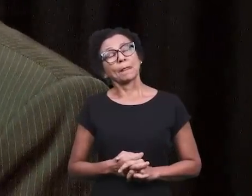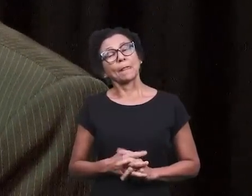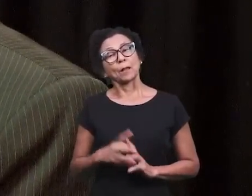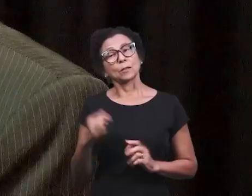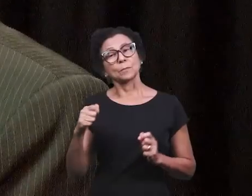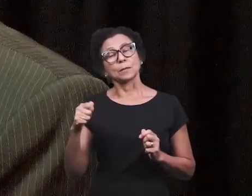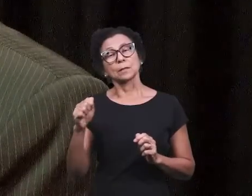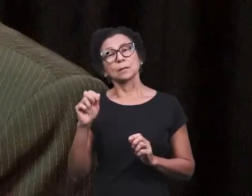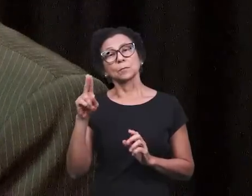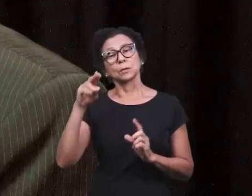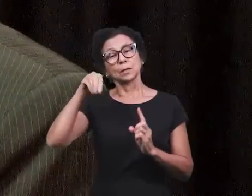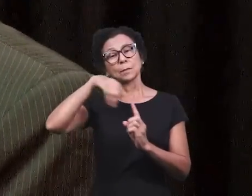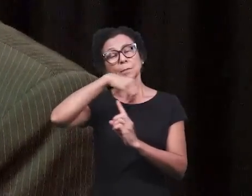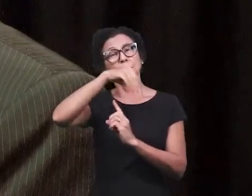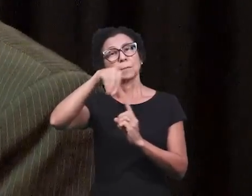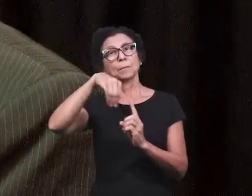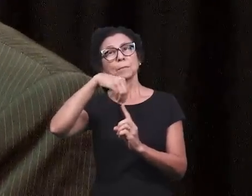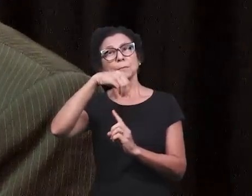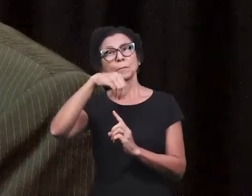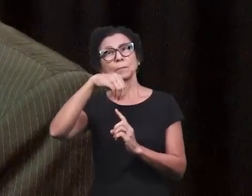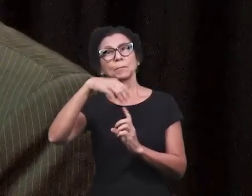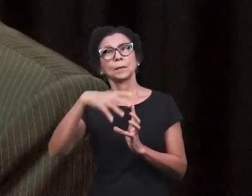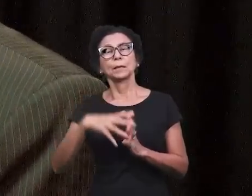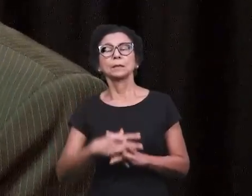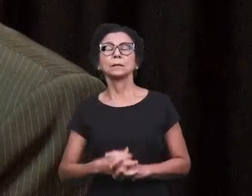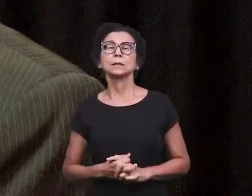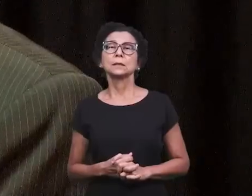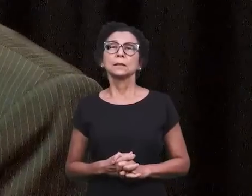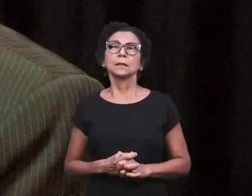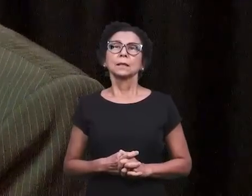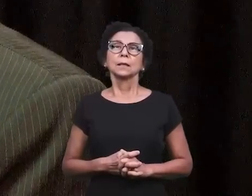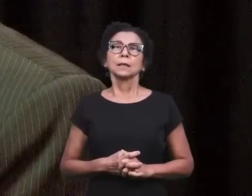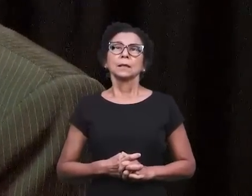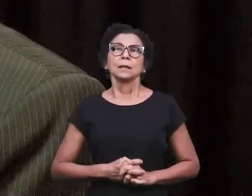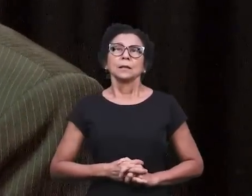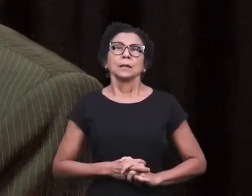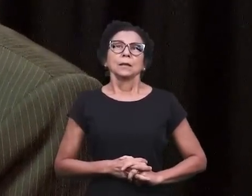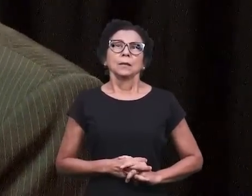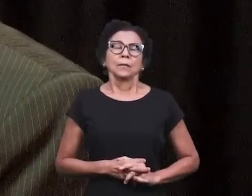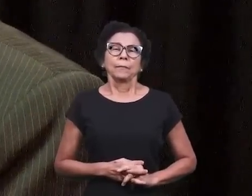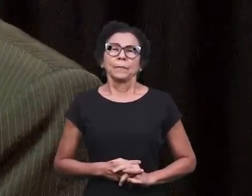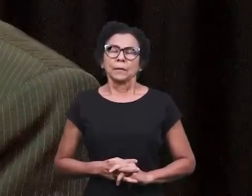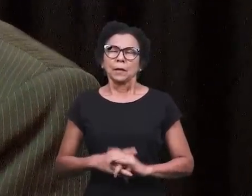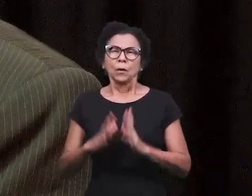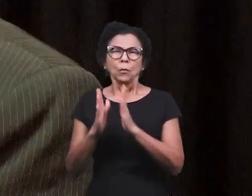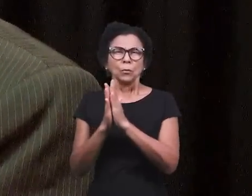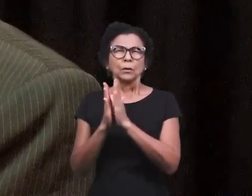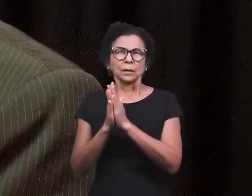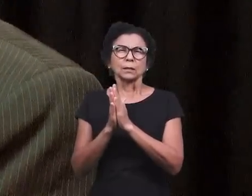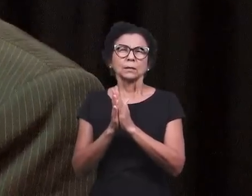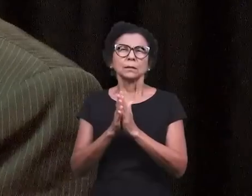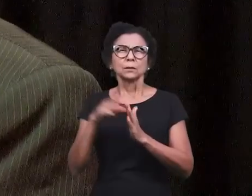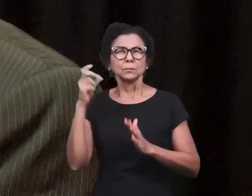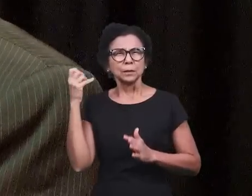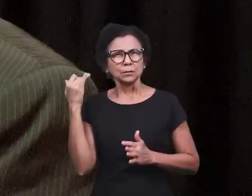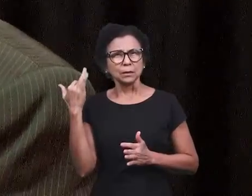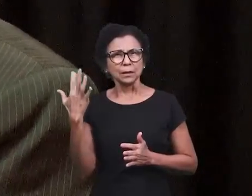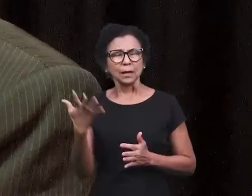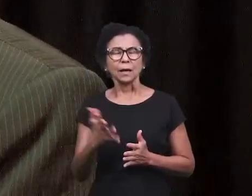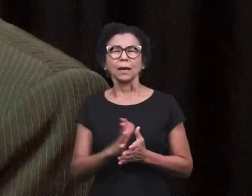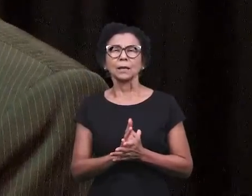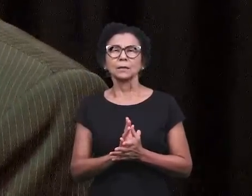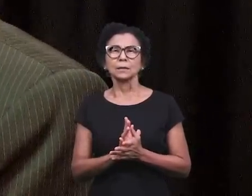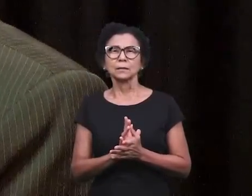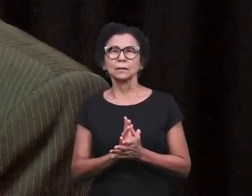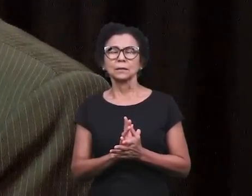graça, né? Com certeza. Experiências, momentos, né? Nas madrugadas, na oração. Cada membro da casa,